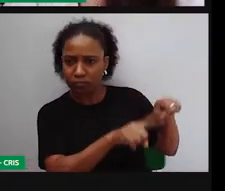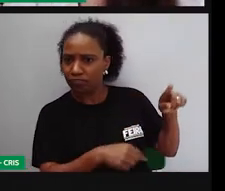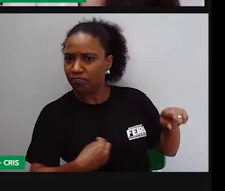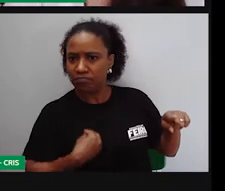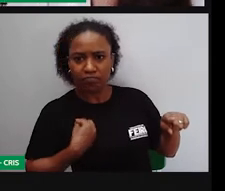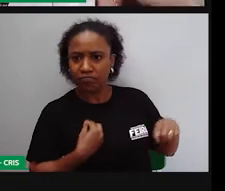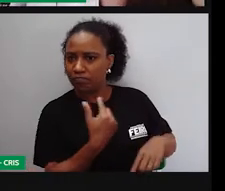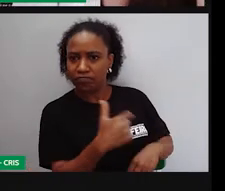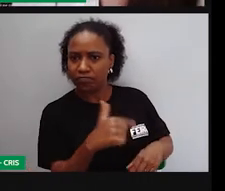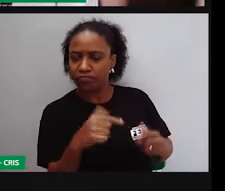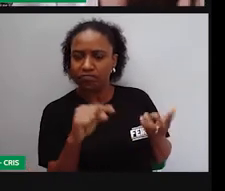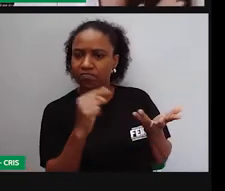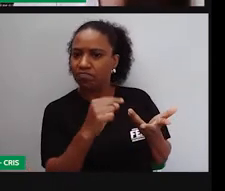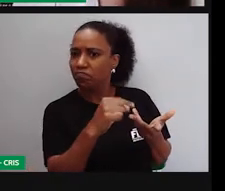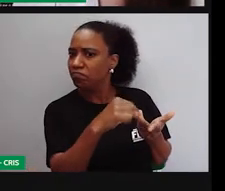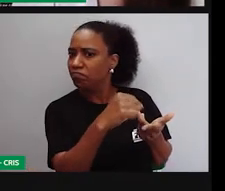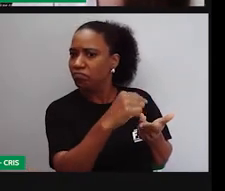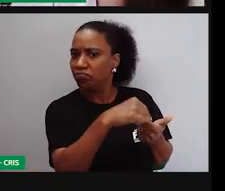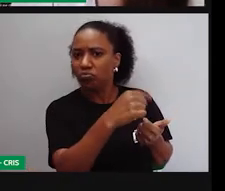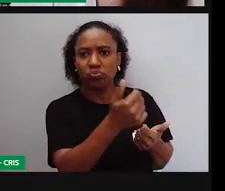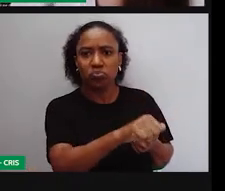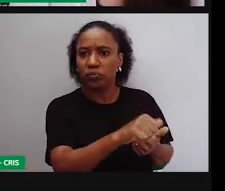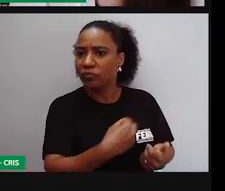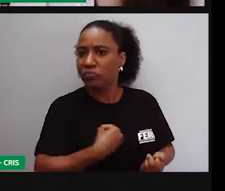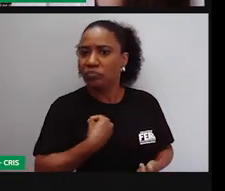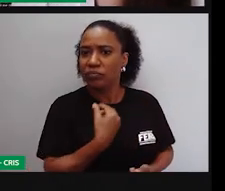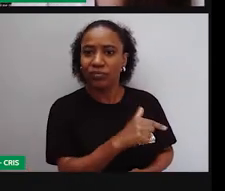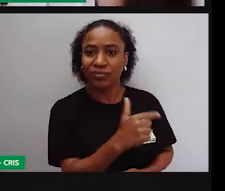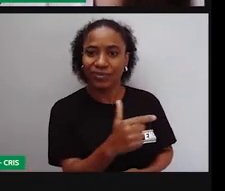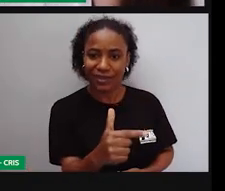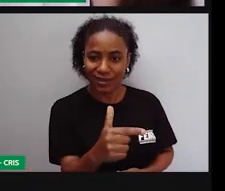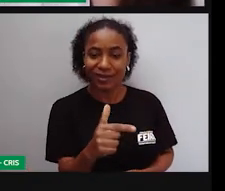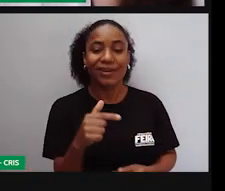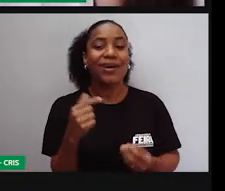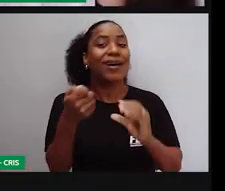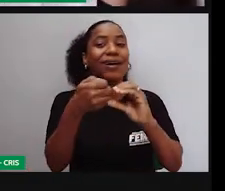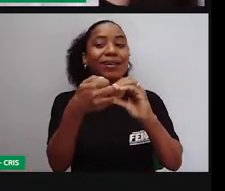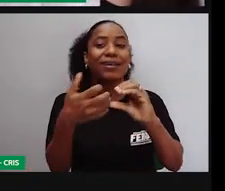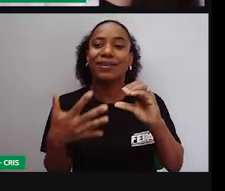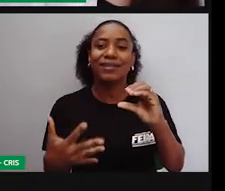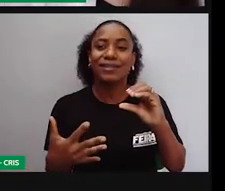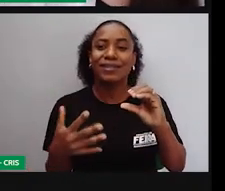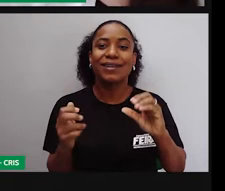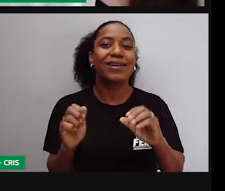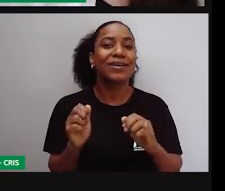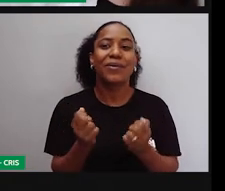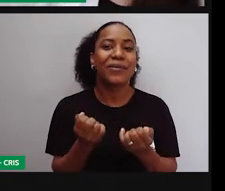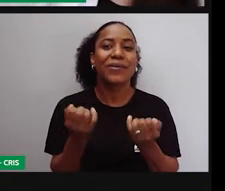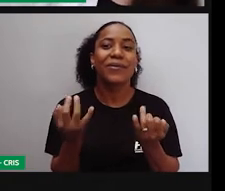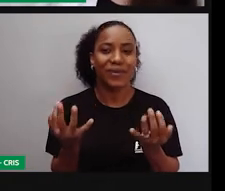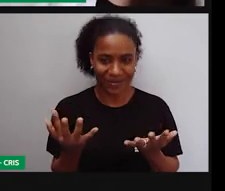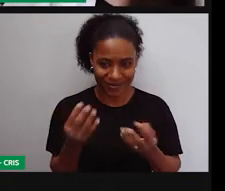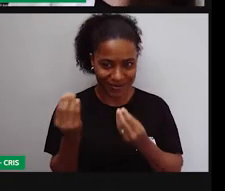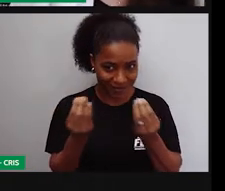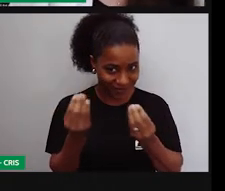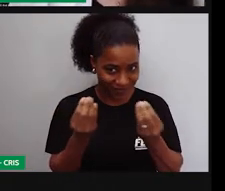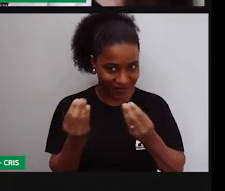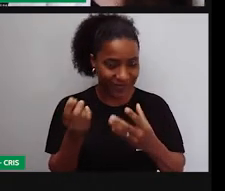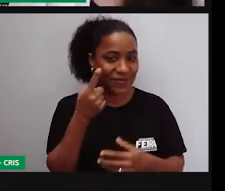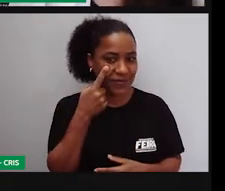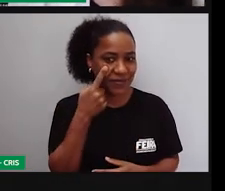vivos e os seres não vivos? A gente vai ver um pouquinho hoje. A gente vai iniciar um pouco esse